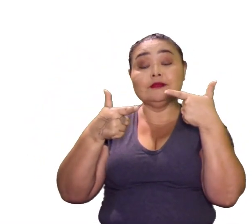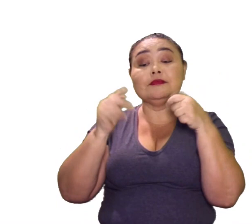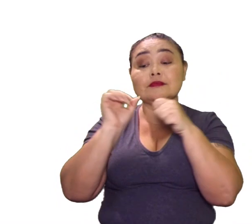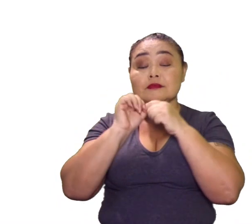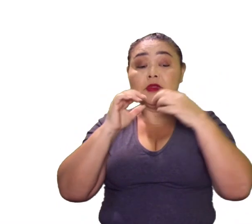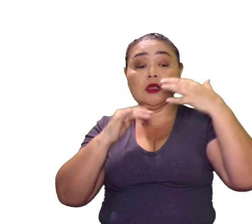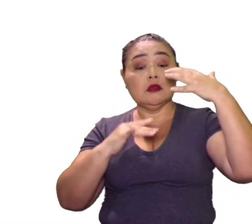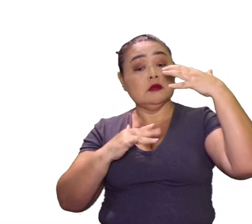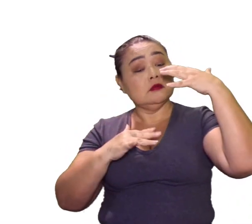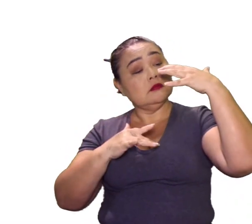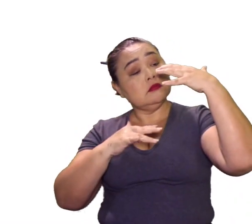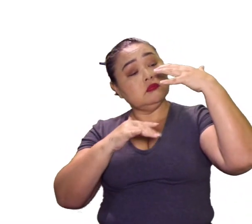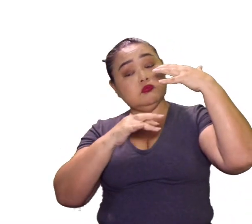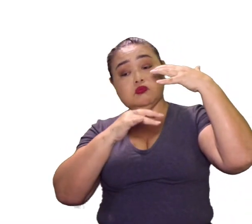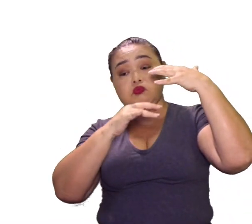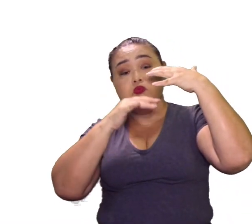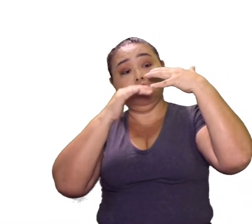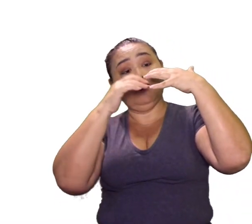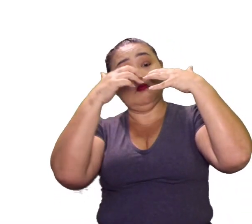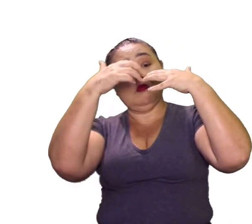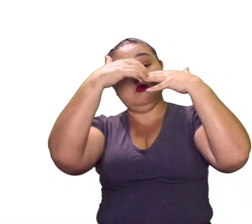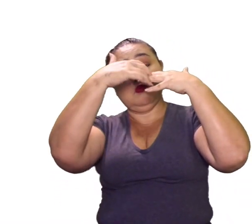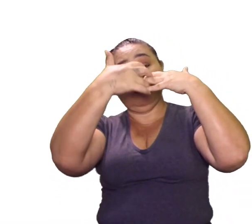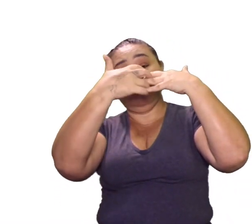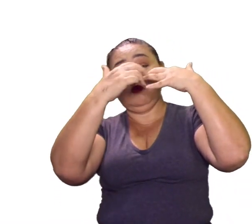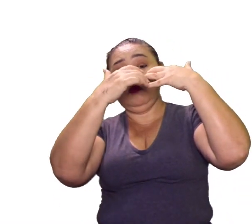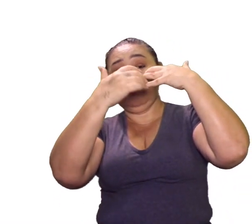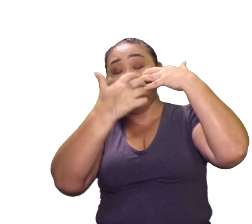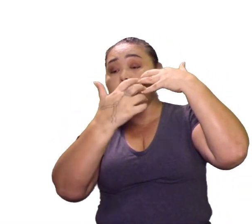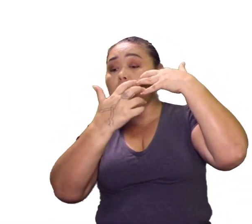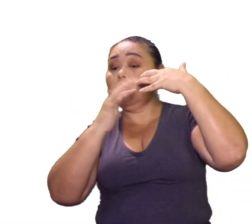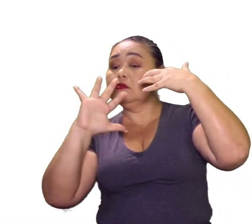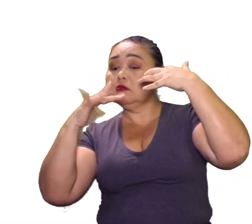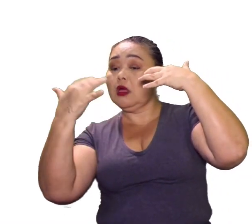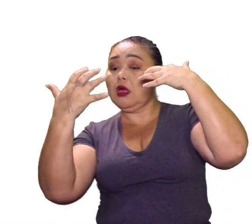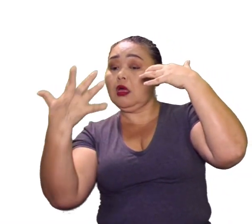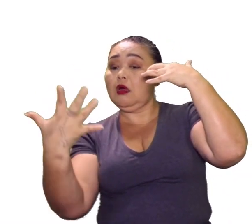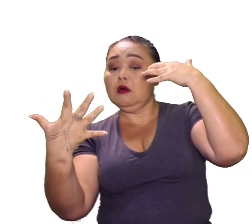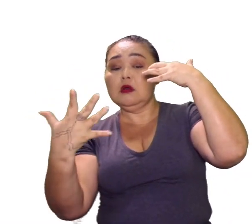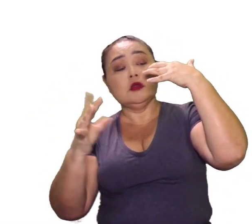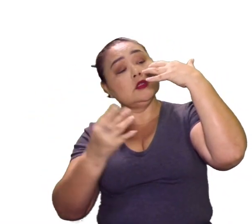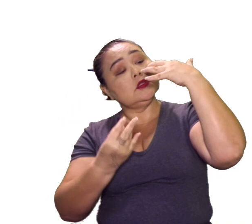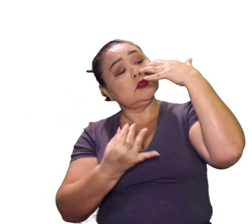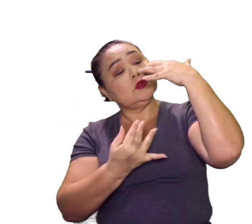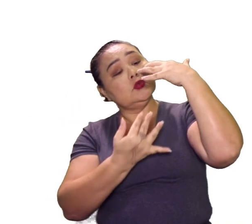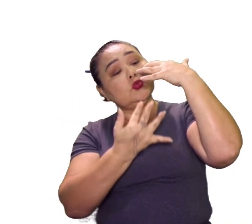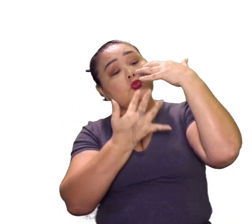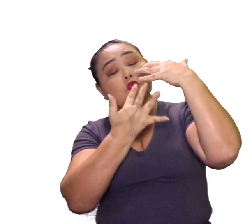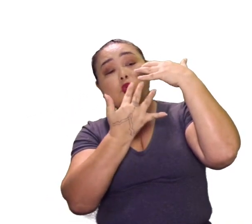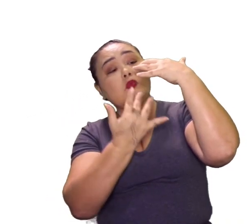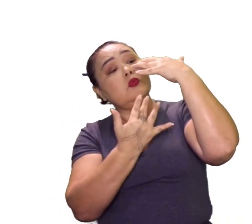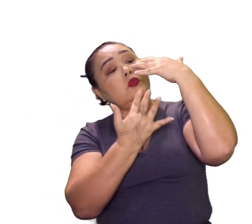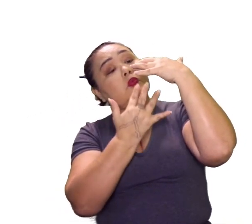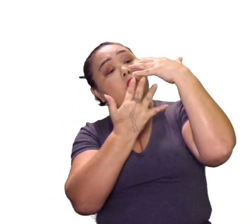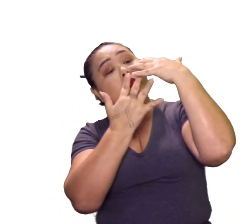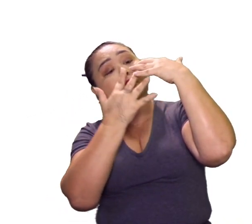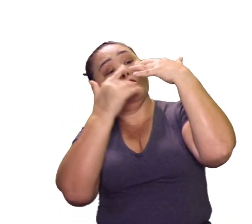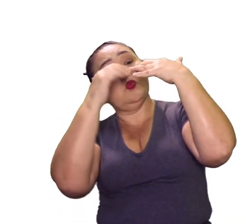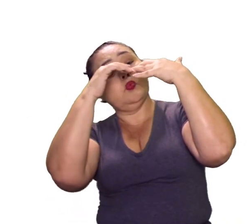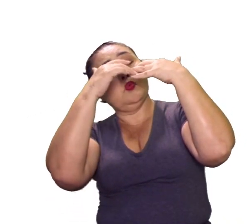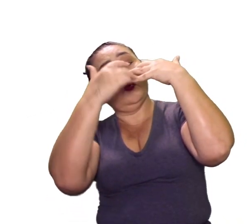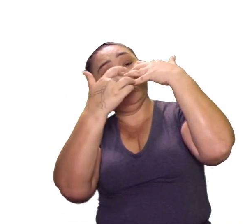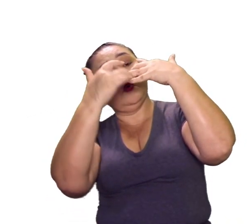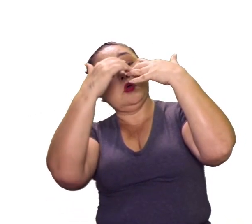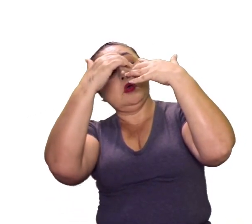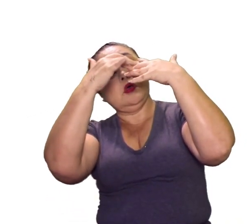efeito estufa, porque o desmatamento libera quantidades significativas de gases que fazem com que